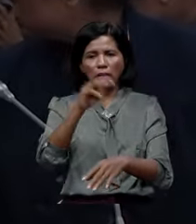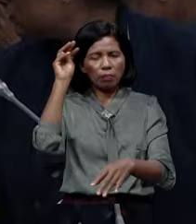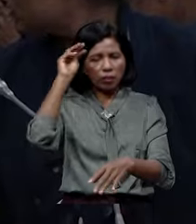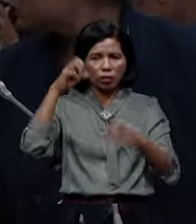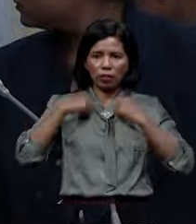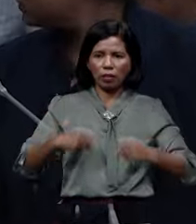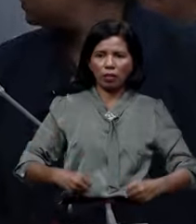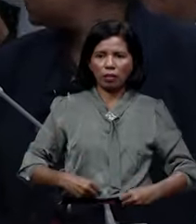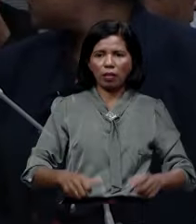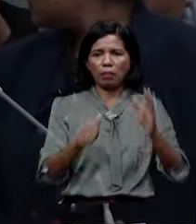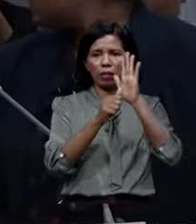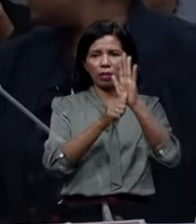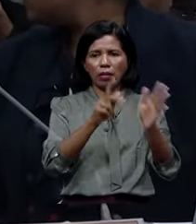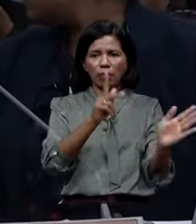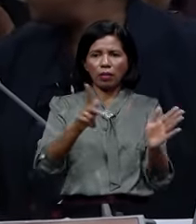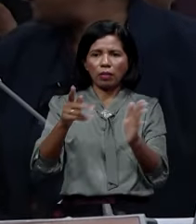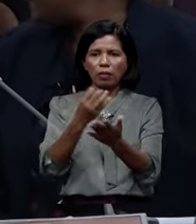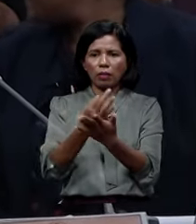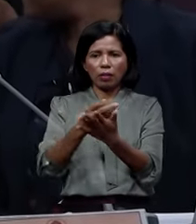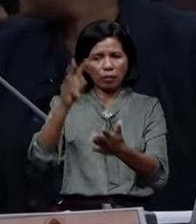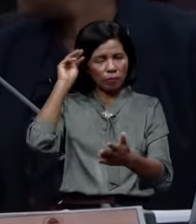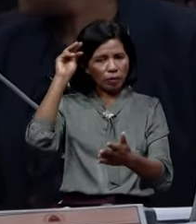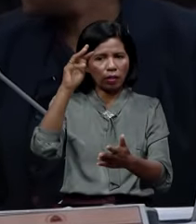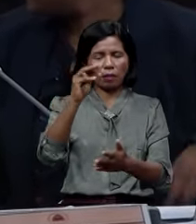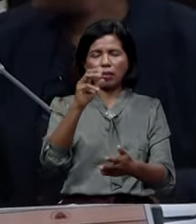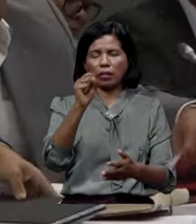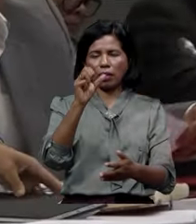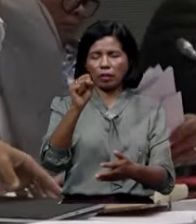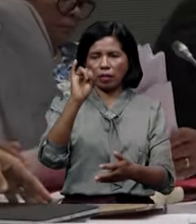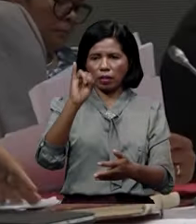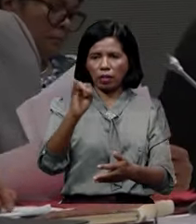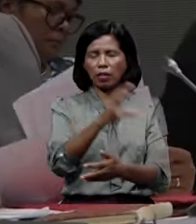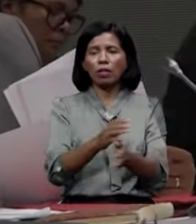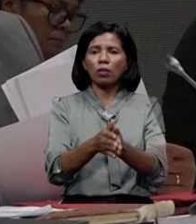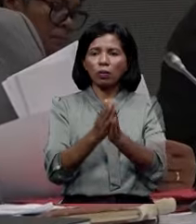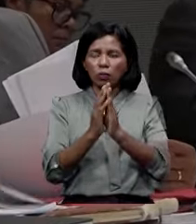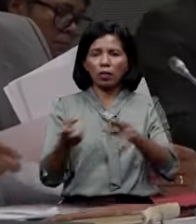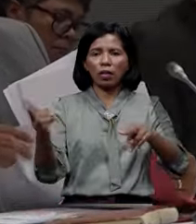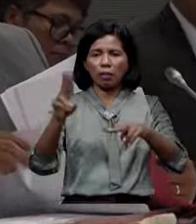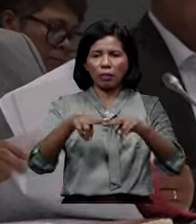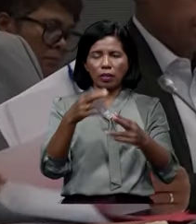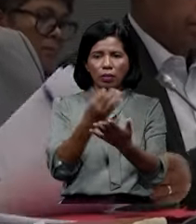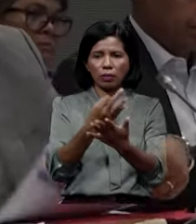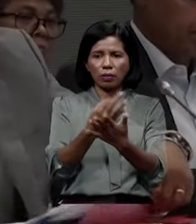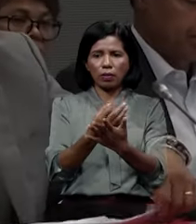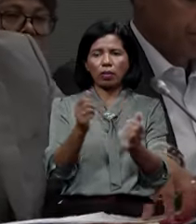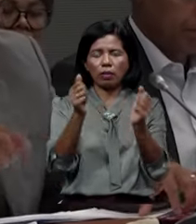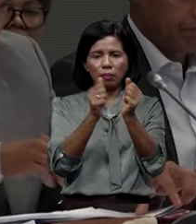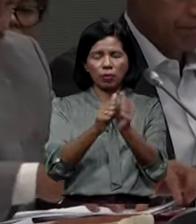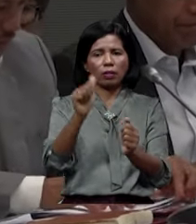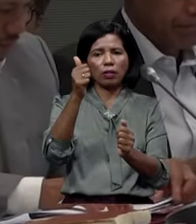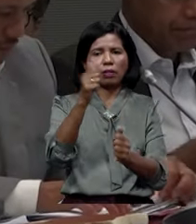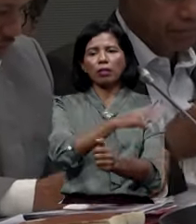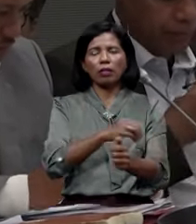Saúde. E a apresentação plano orçamental no Ministério de Solidariedade Social na Inclusão, uso adicional orçamento tocon sanolo, tamba